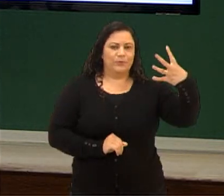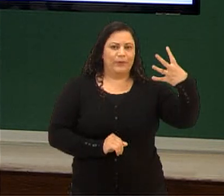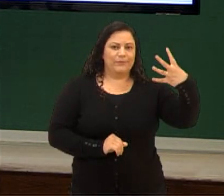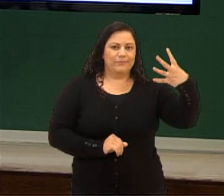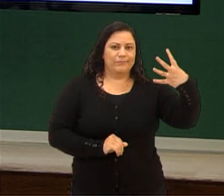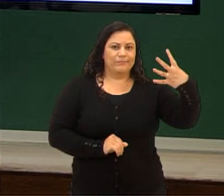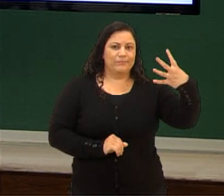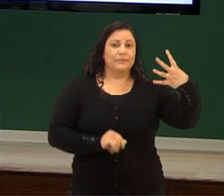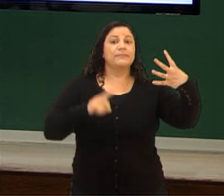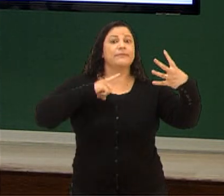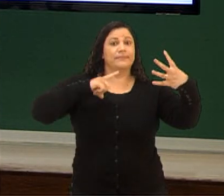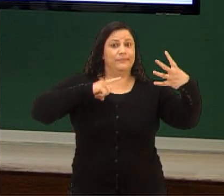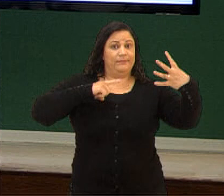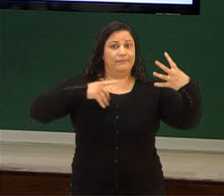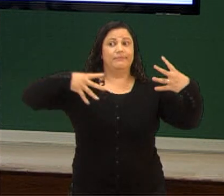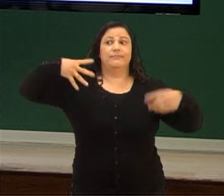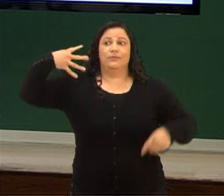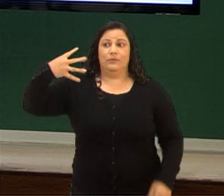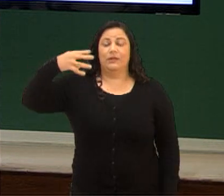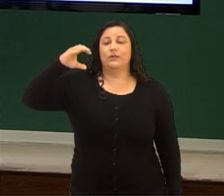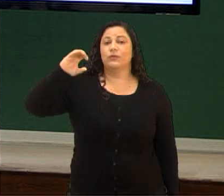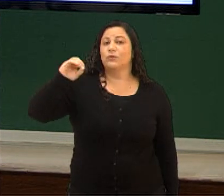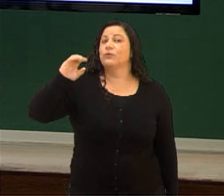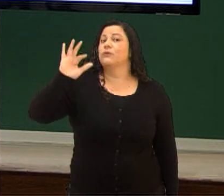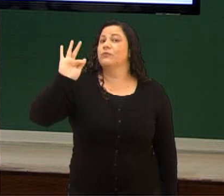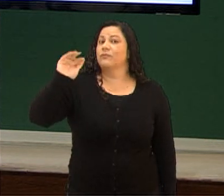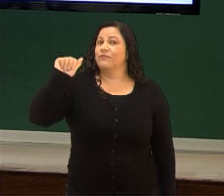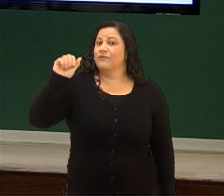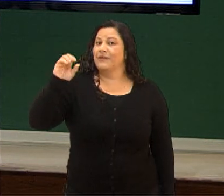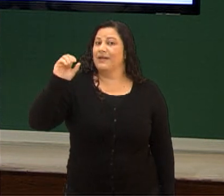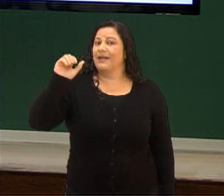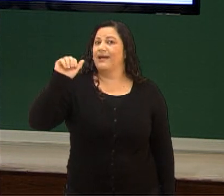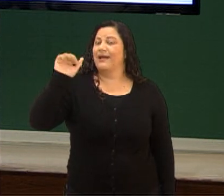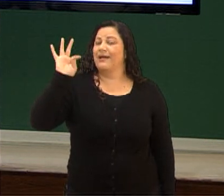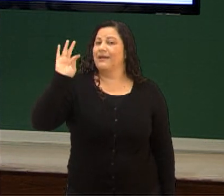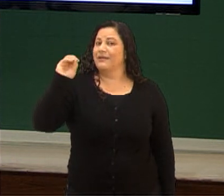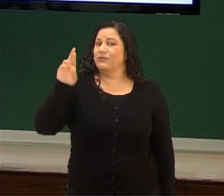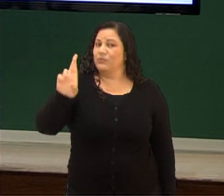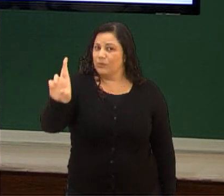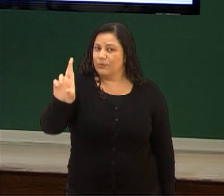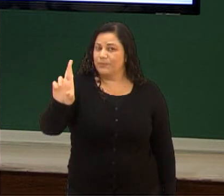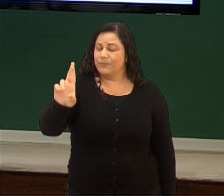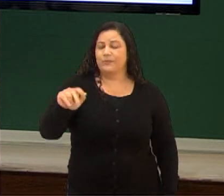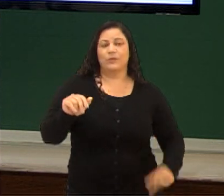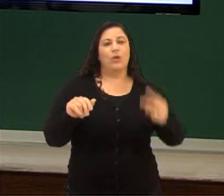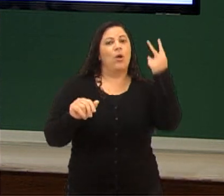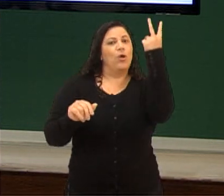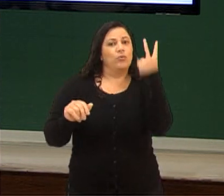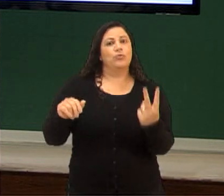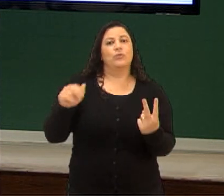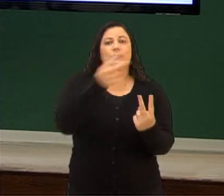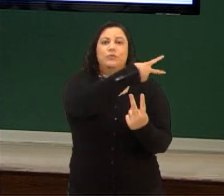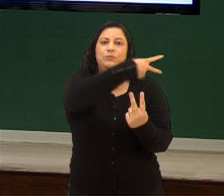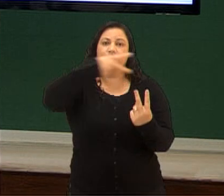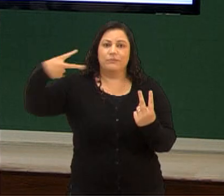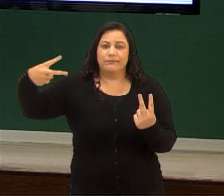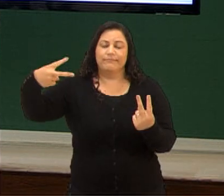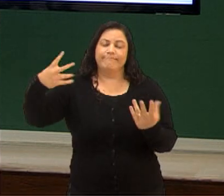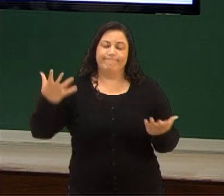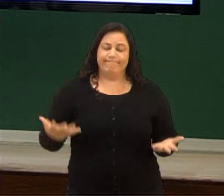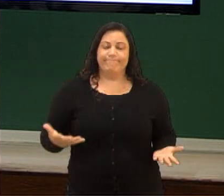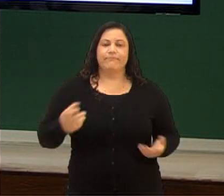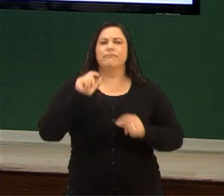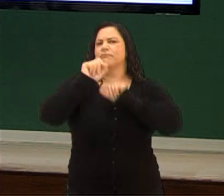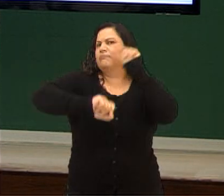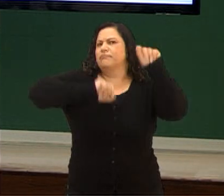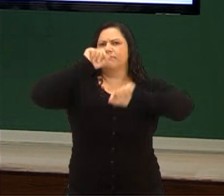vou ter 4 cofatores. Então eu vou ter uma matriz também de ordem 2 por 2 com 4 elementos. Quem vão